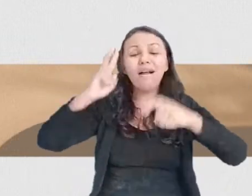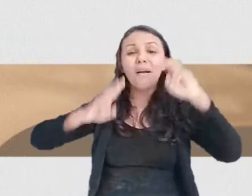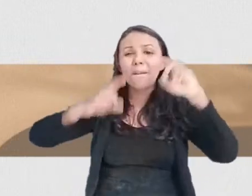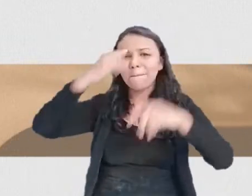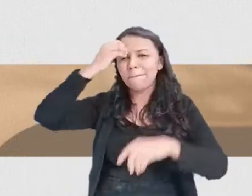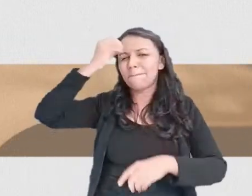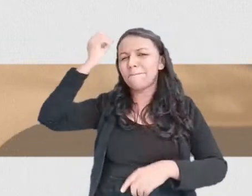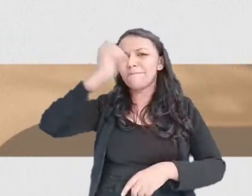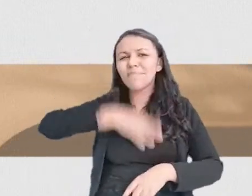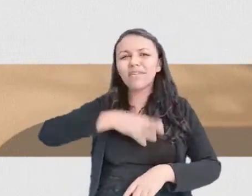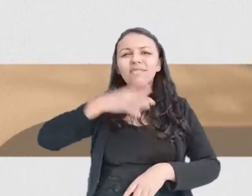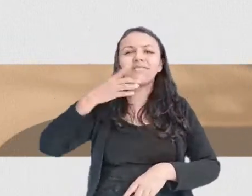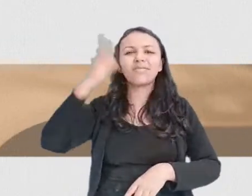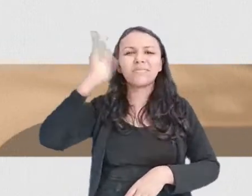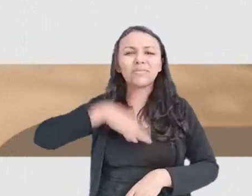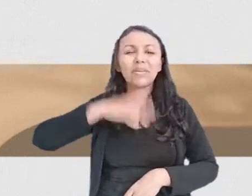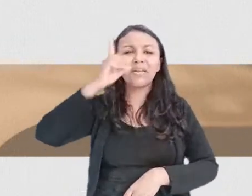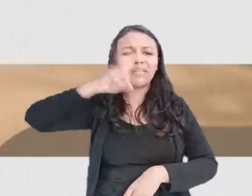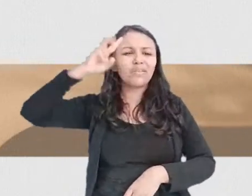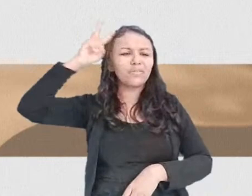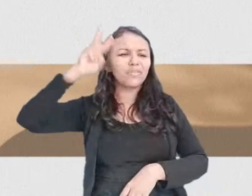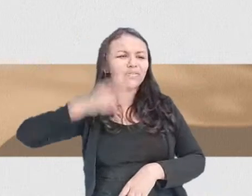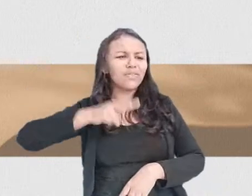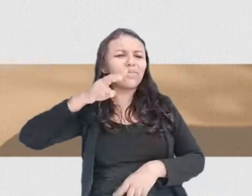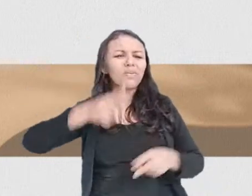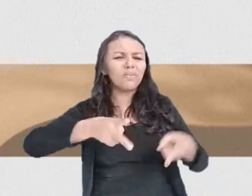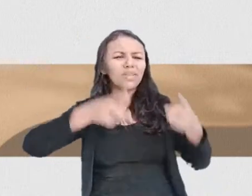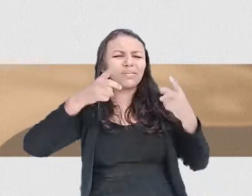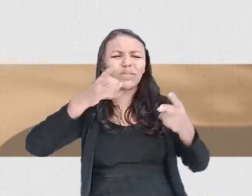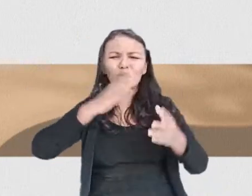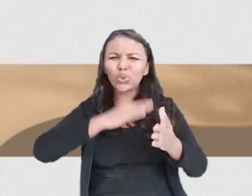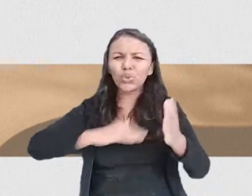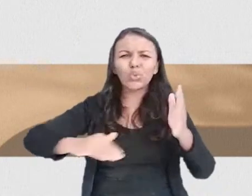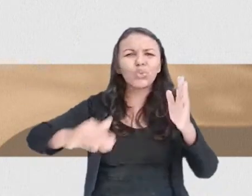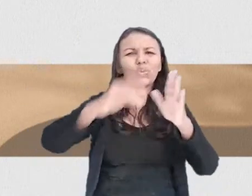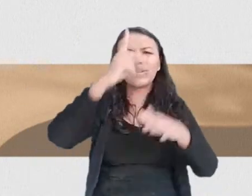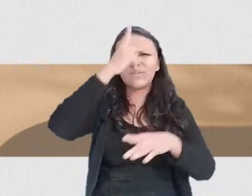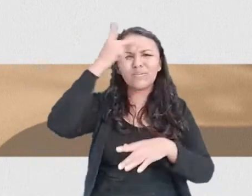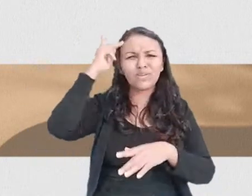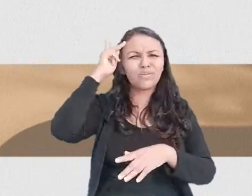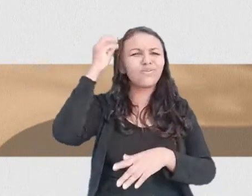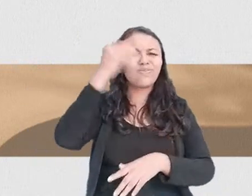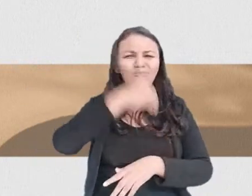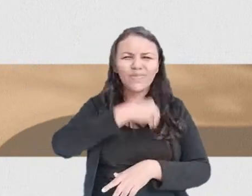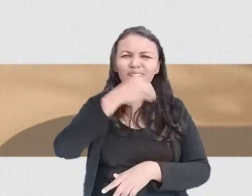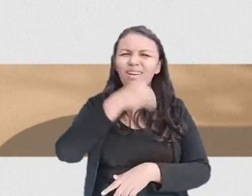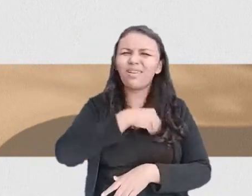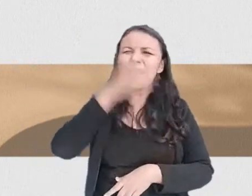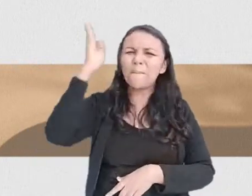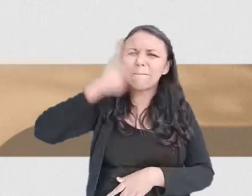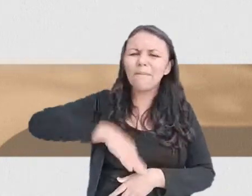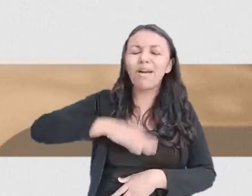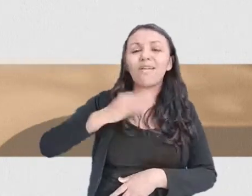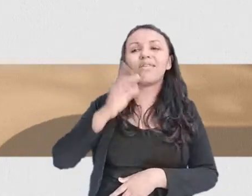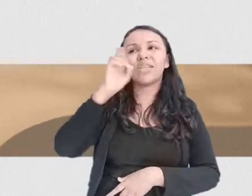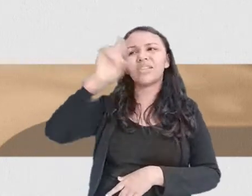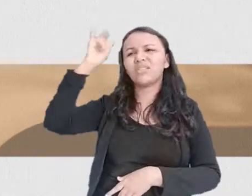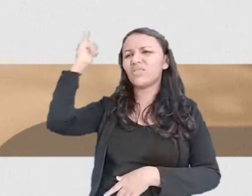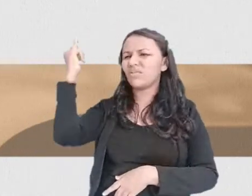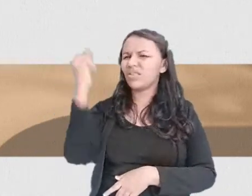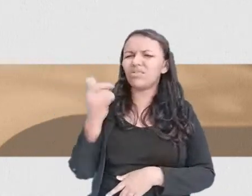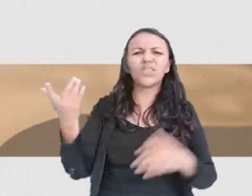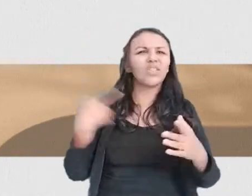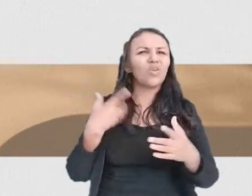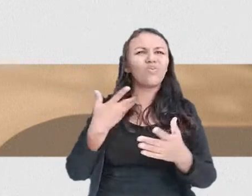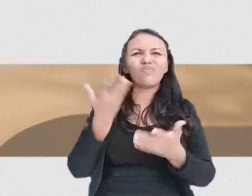porque toda a carne havia corrompido o seu caminho sobre a terra. Então disse Deus a Noé: o fim de toda a carne é vindo perante a minha